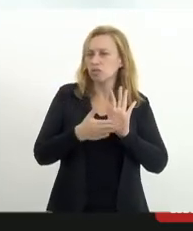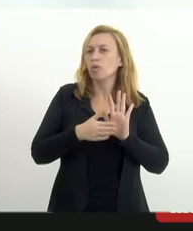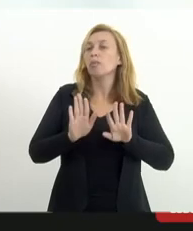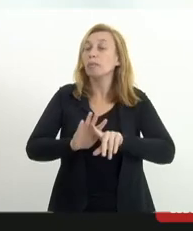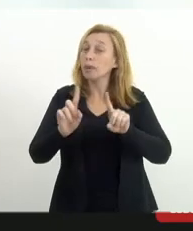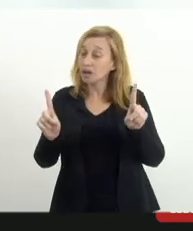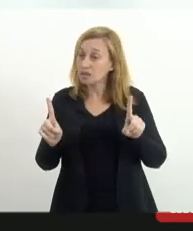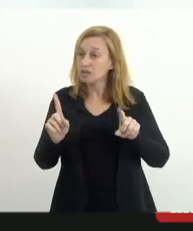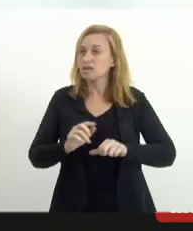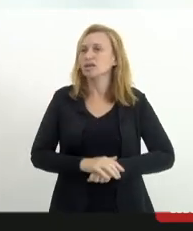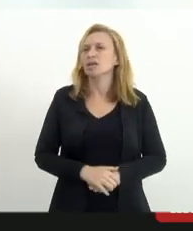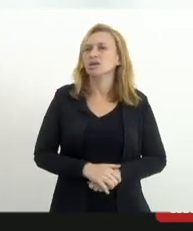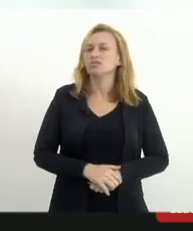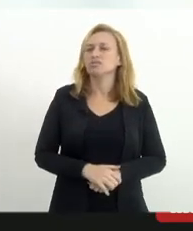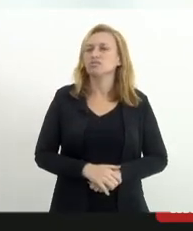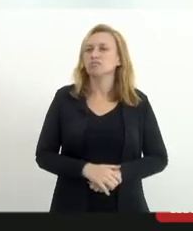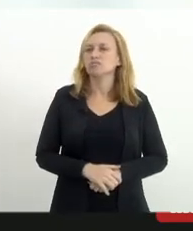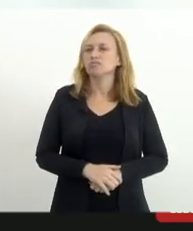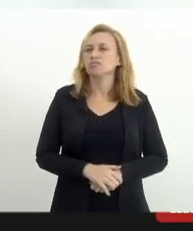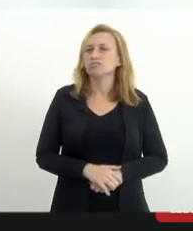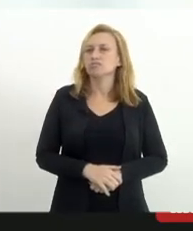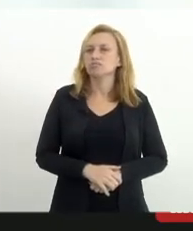como eu não tive